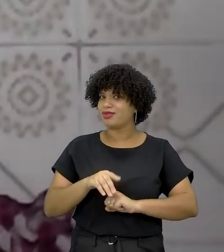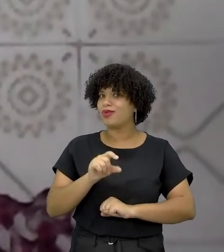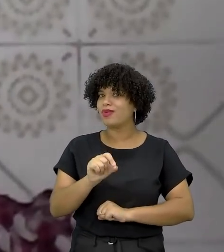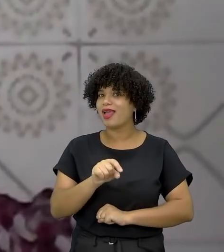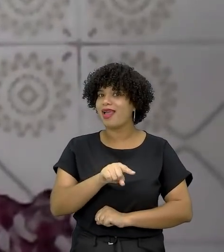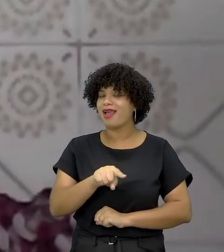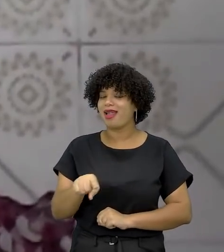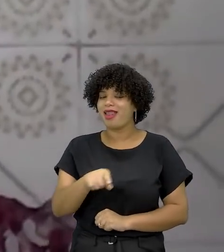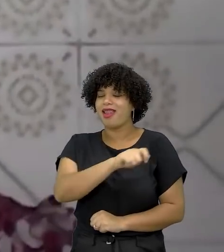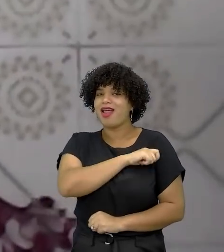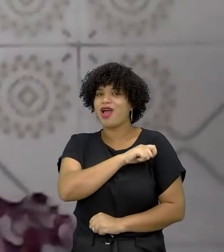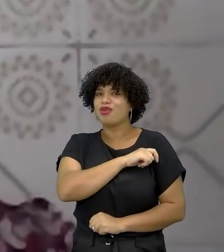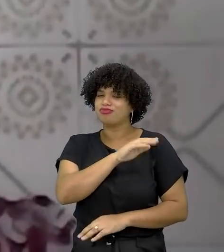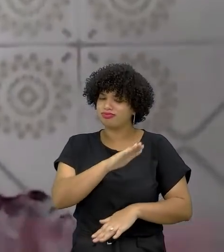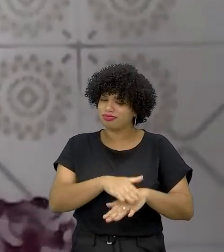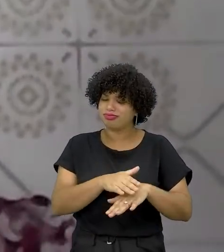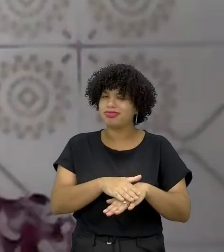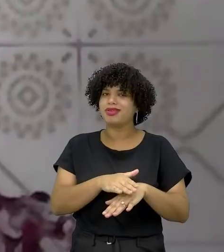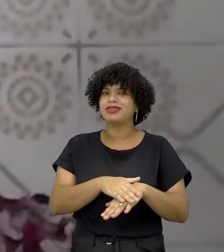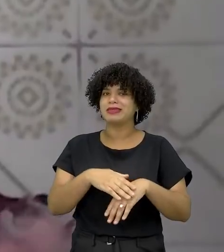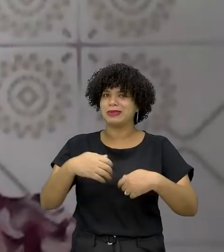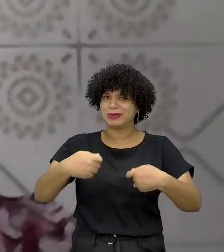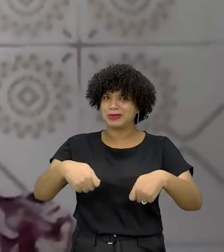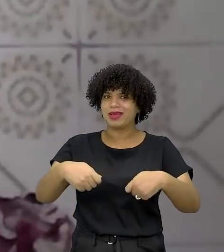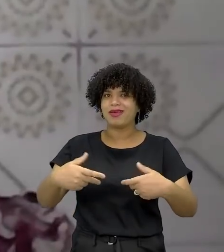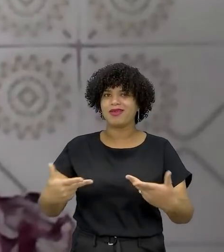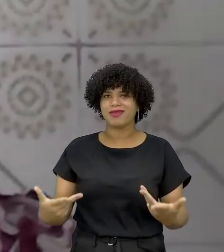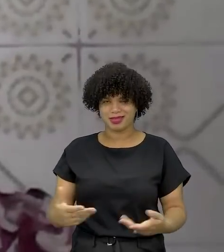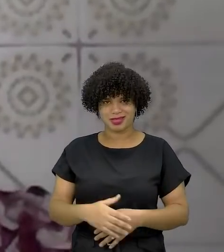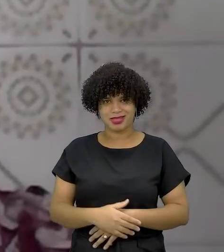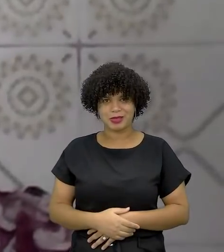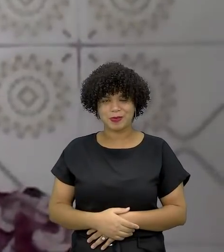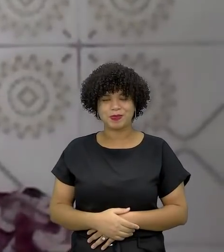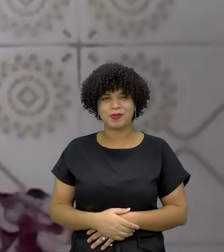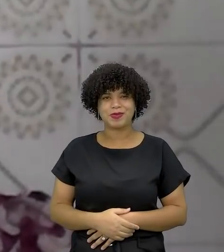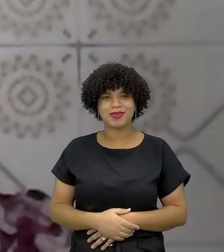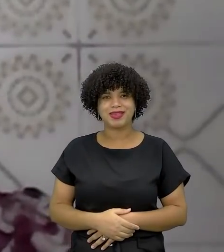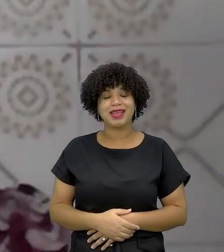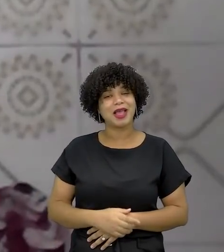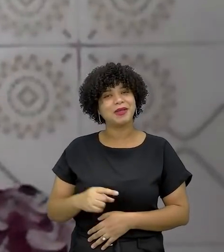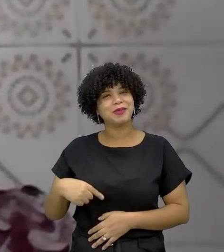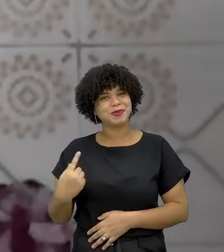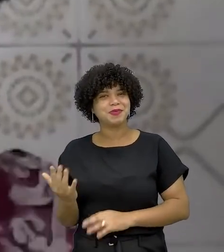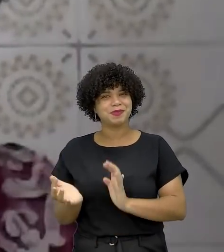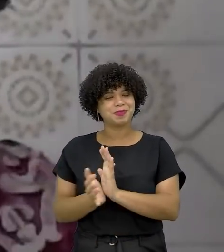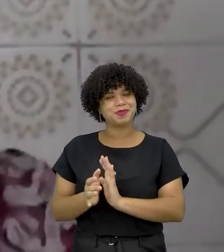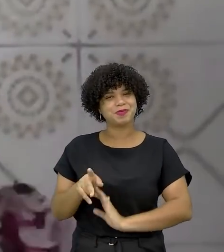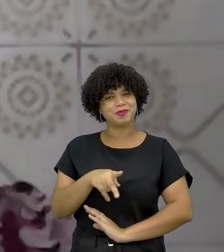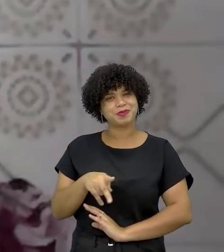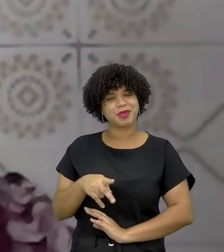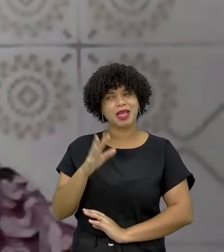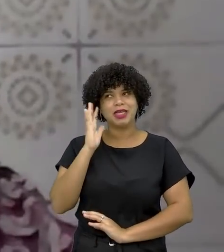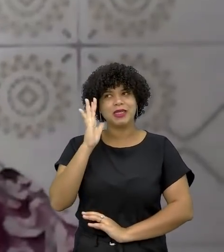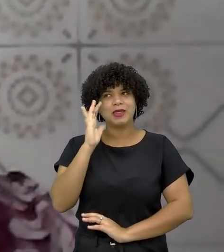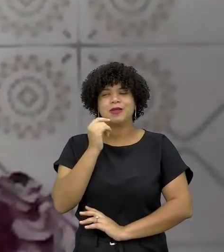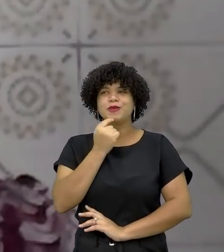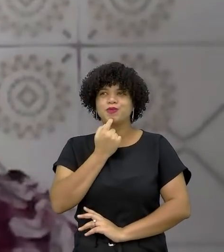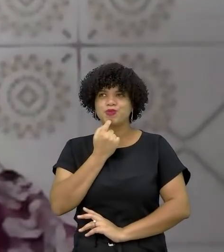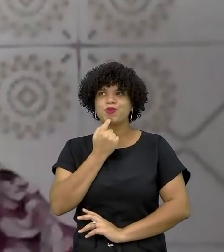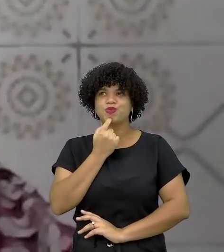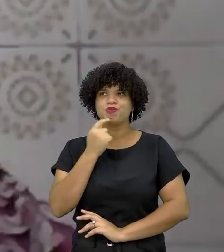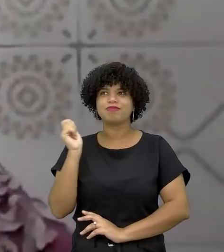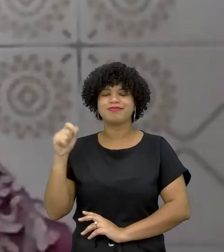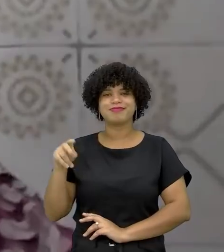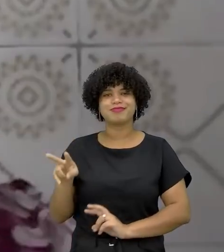gente primeiro denominou entre nós, professores, nós conversamos, e trouxemos esse tema, né, e a gente vai levar esse tema, né, para